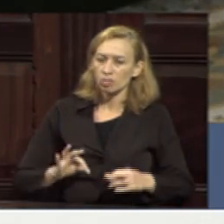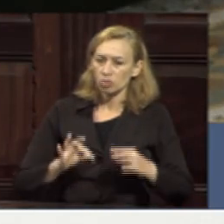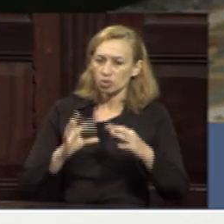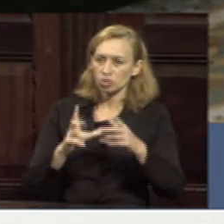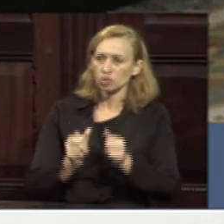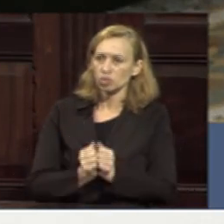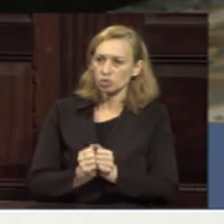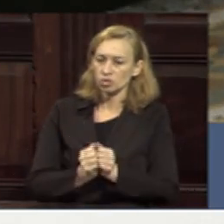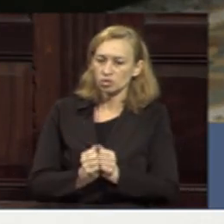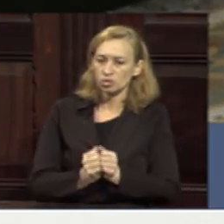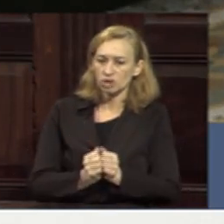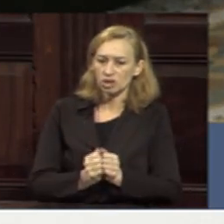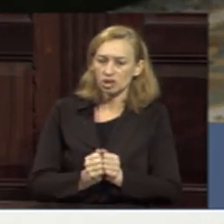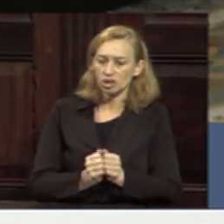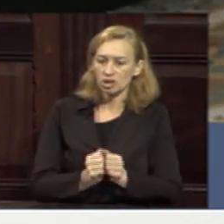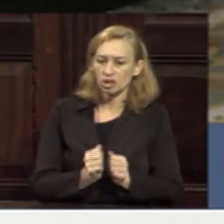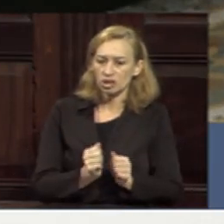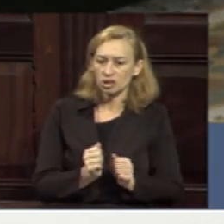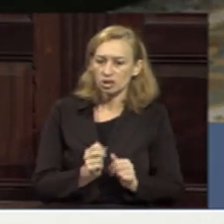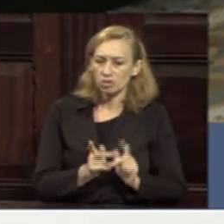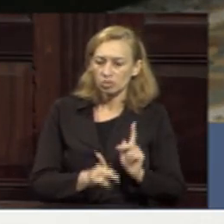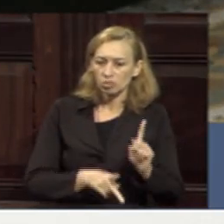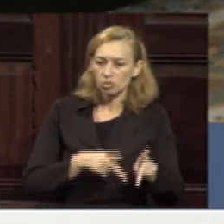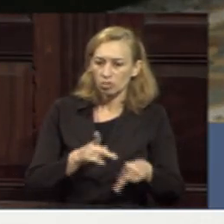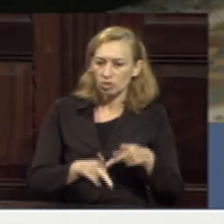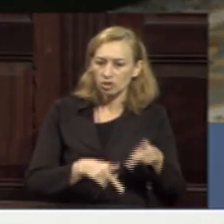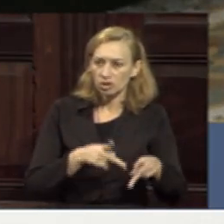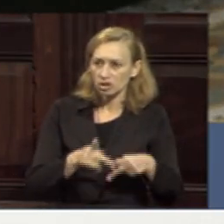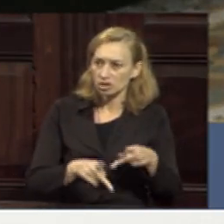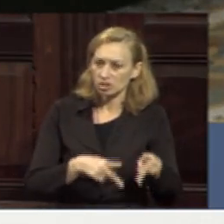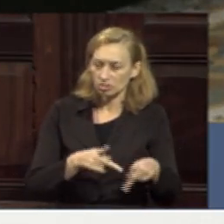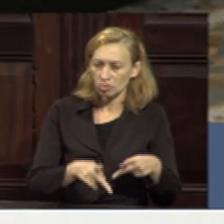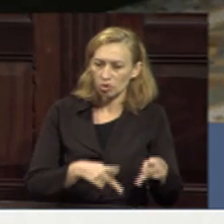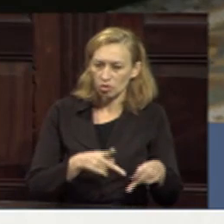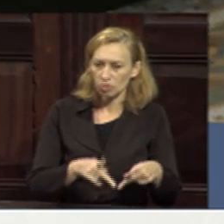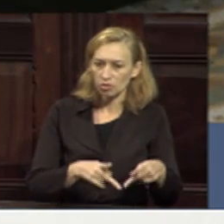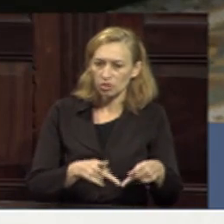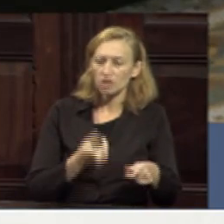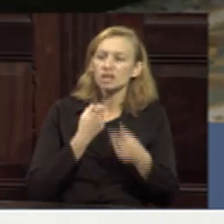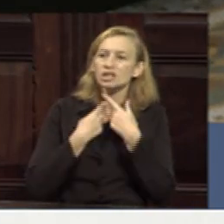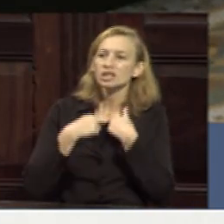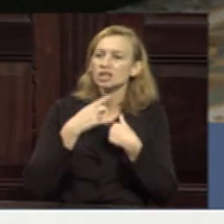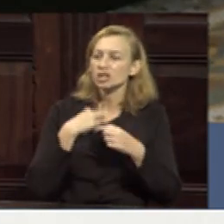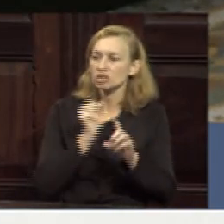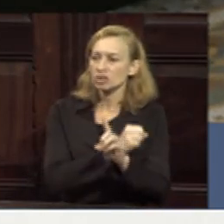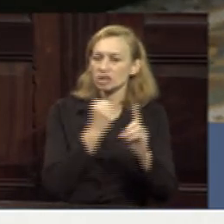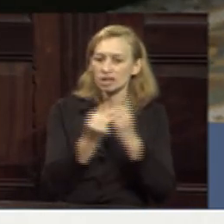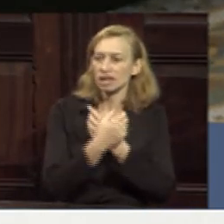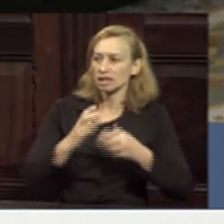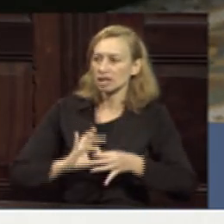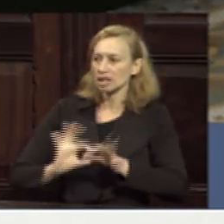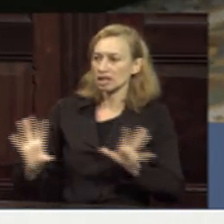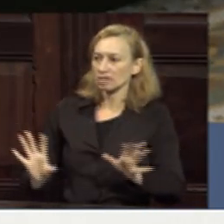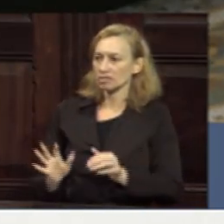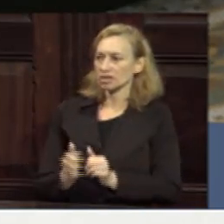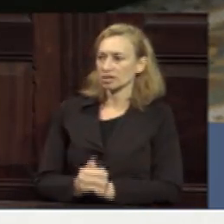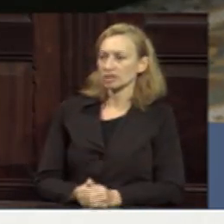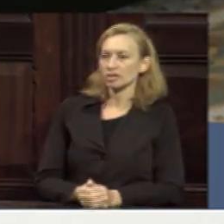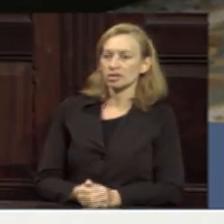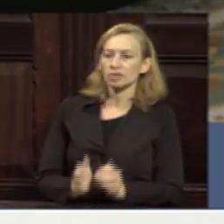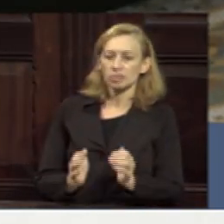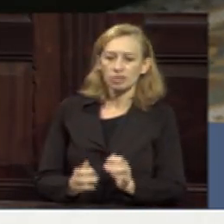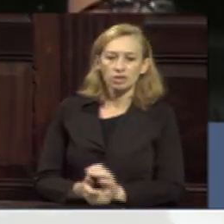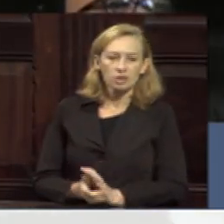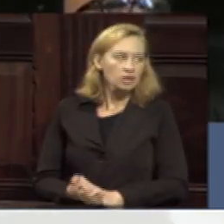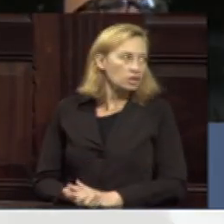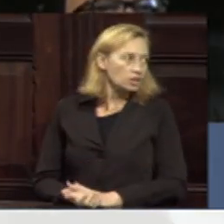defendem uma sociedade justa, livre, fraterna e solidária. Muito obrigado. Parabéns,